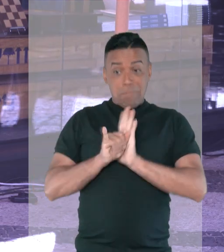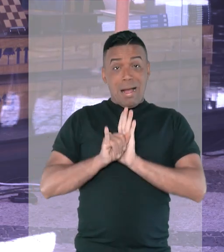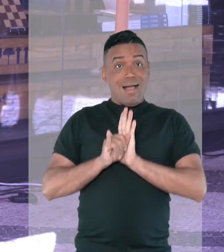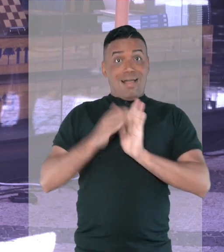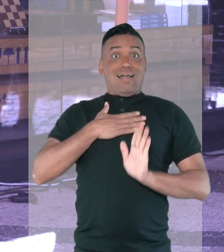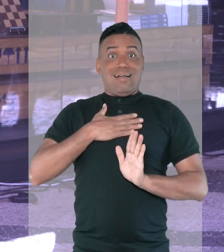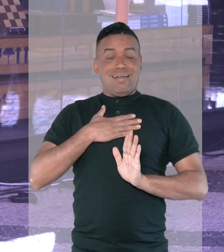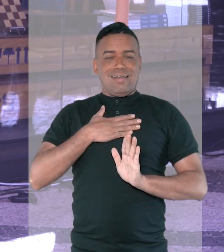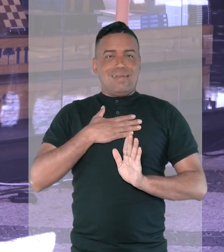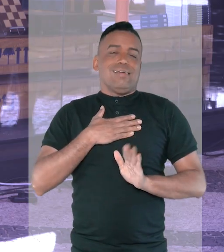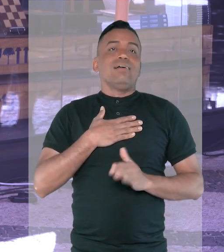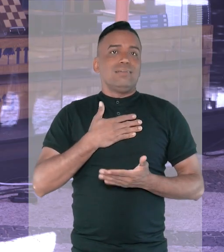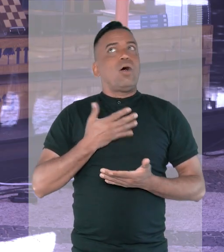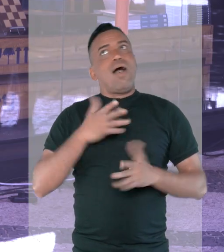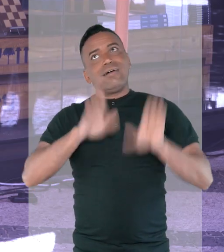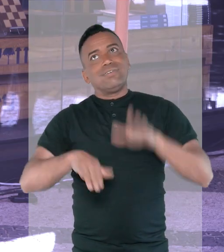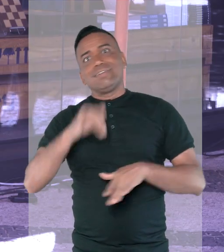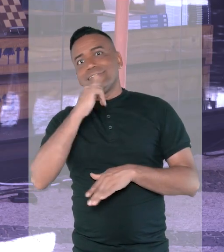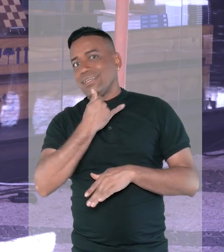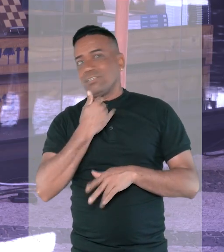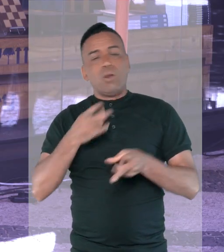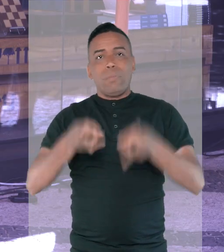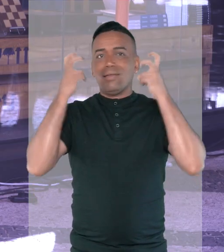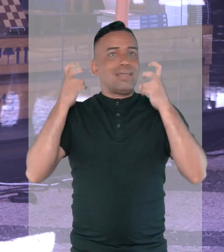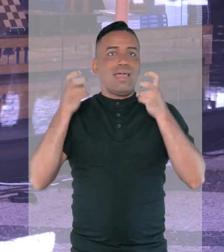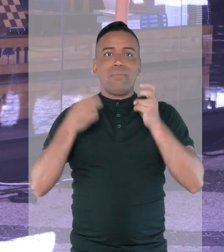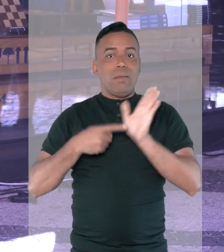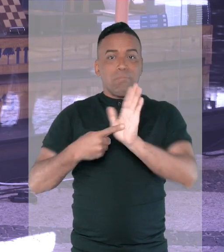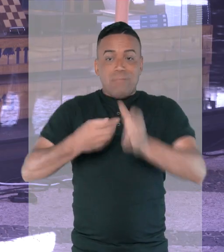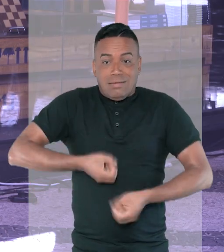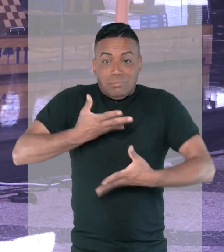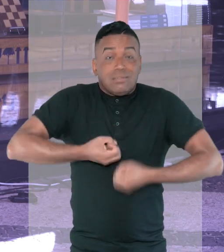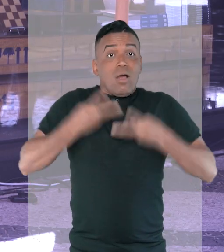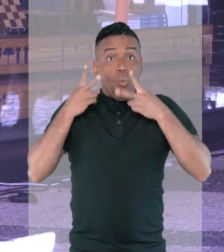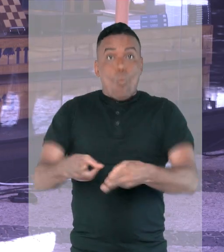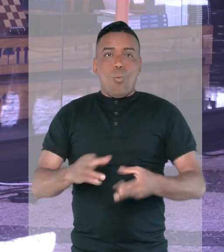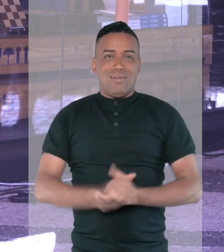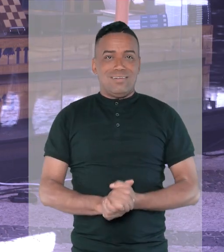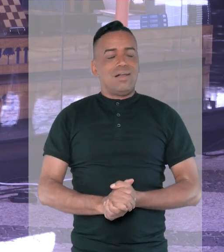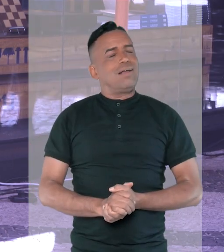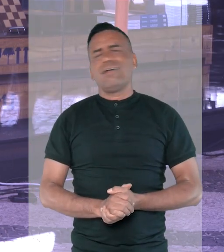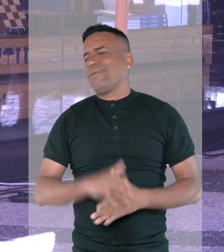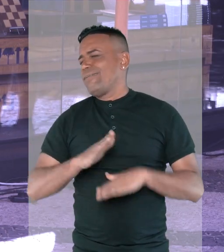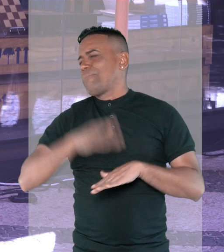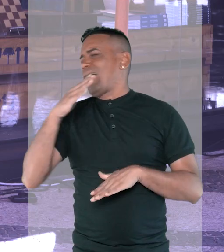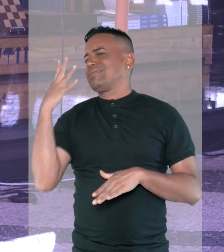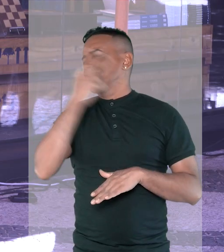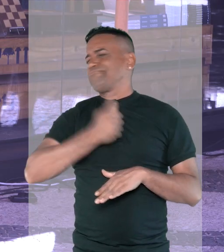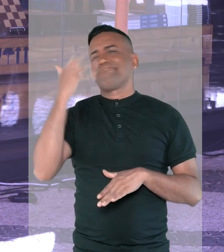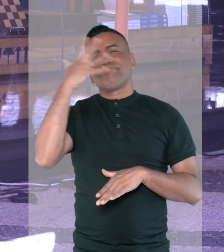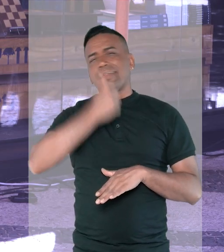como nossos e que, às vezes, a gente tristemente nem se percebe traduzindo. Mas eu acho de